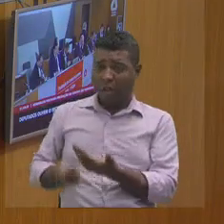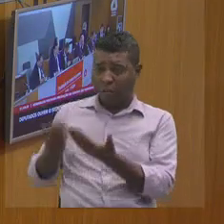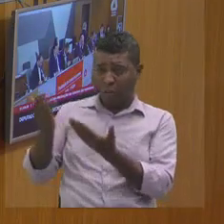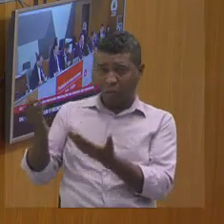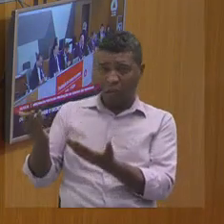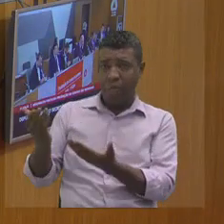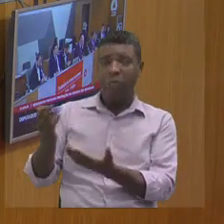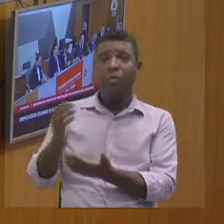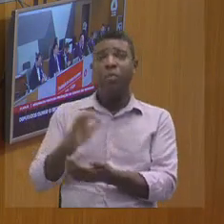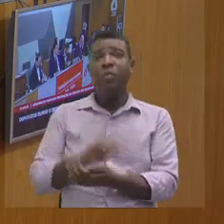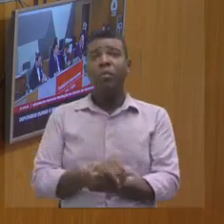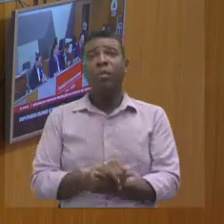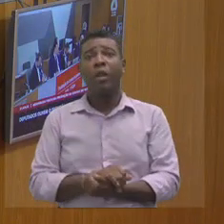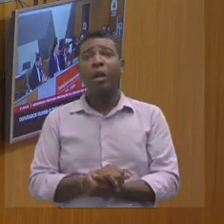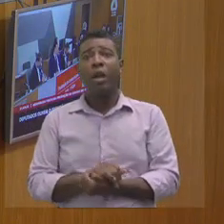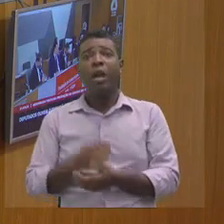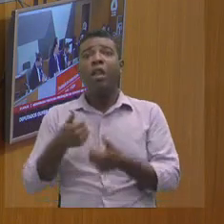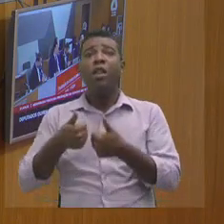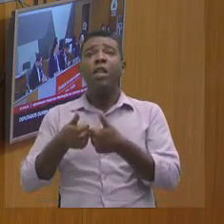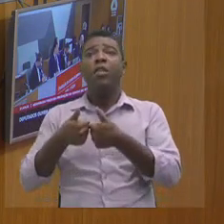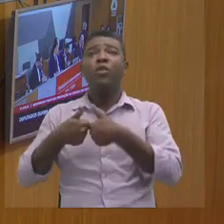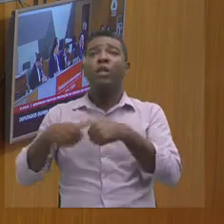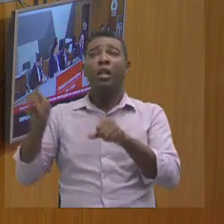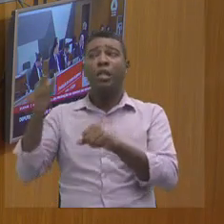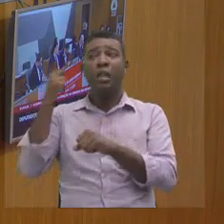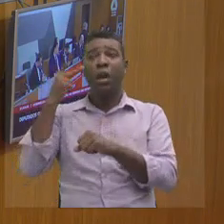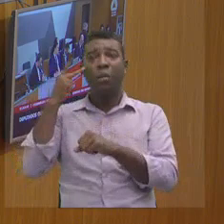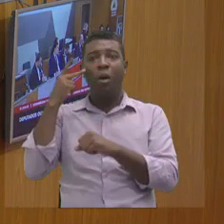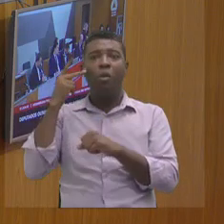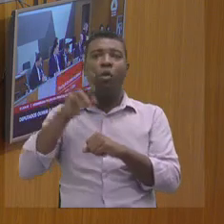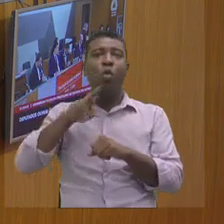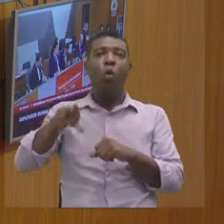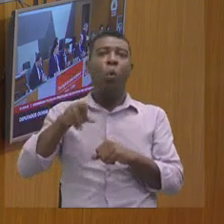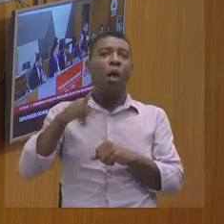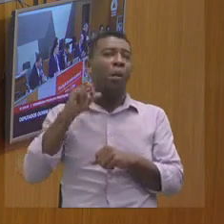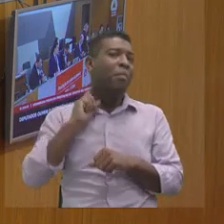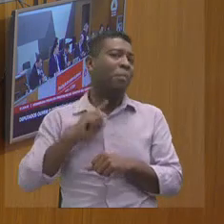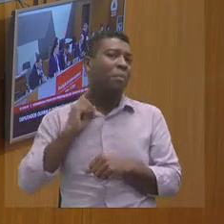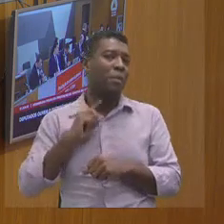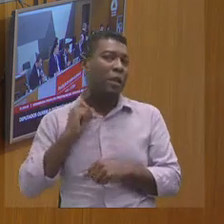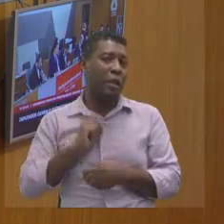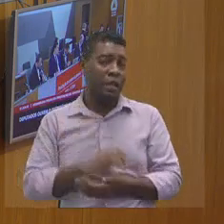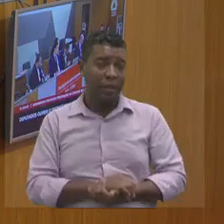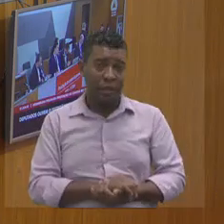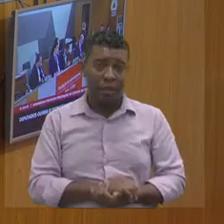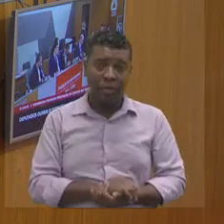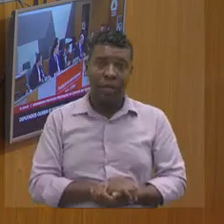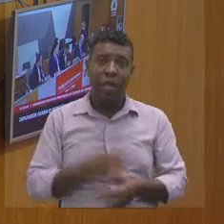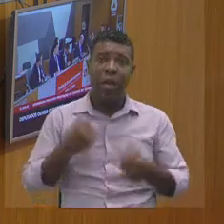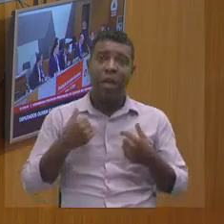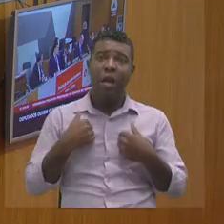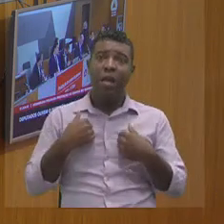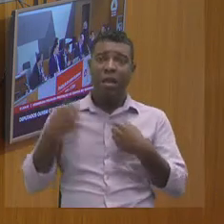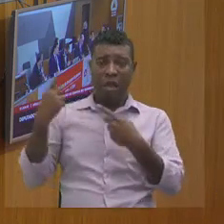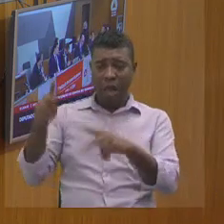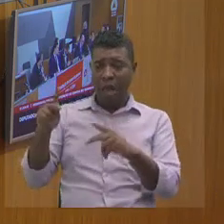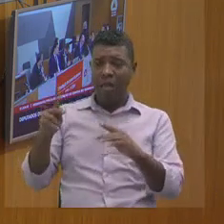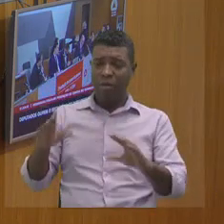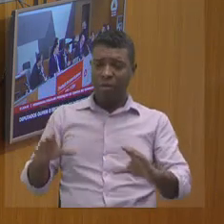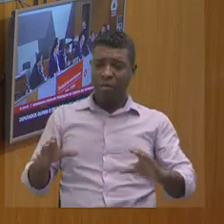no estado de São Paulo nem está no estado de Minas Gerais pelo que eles possuem